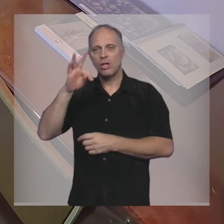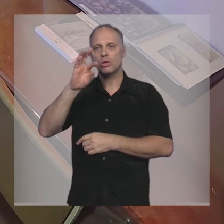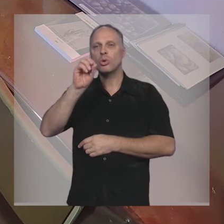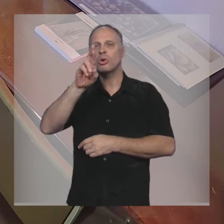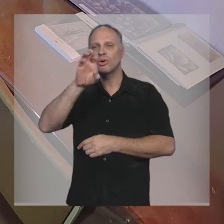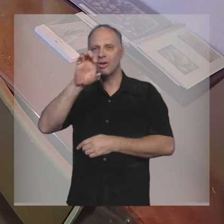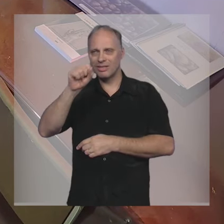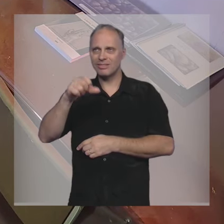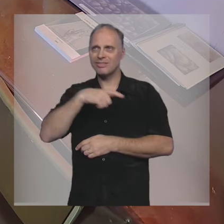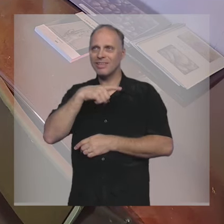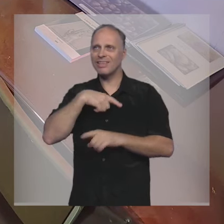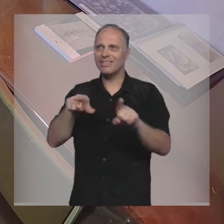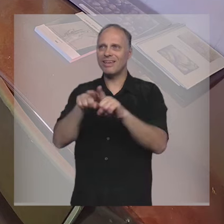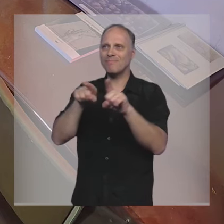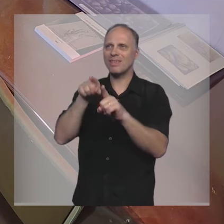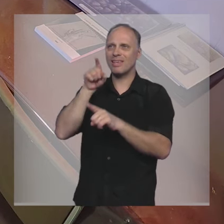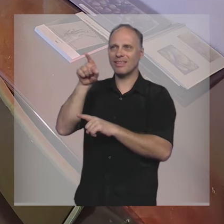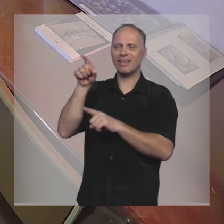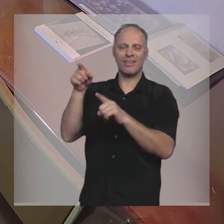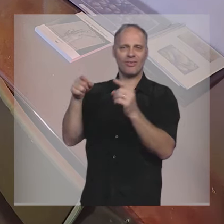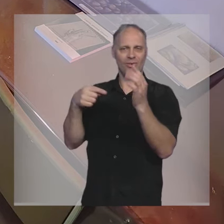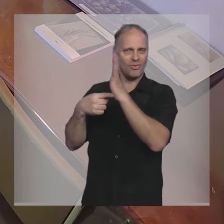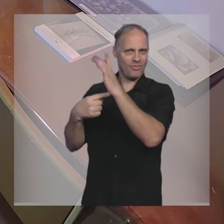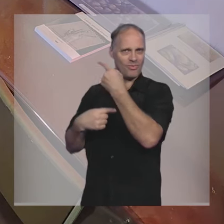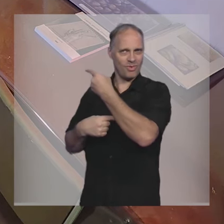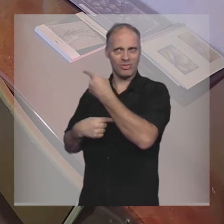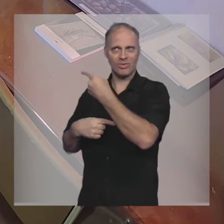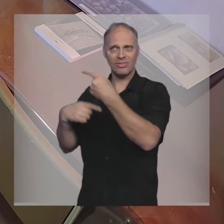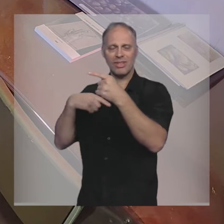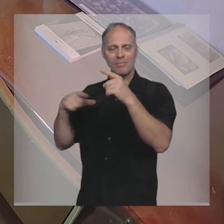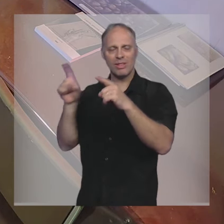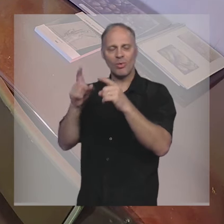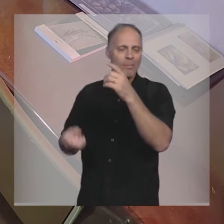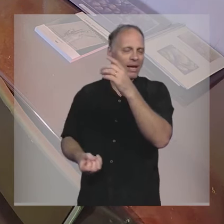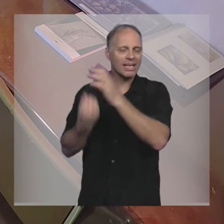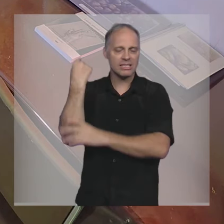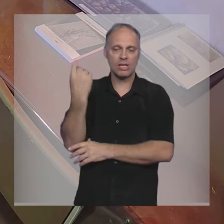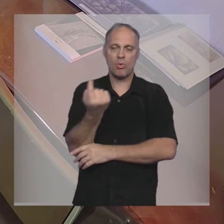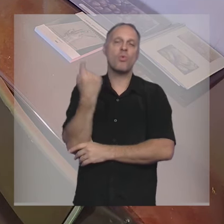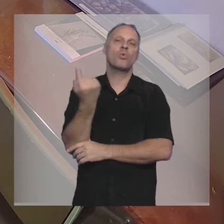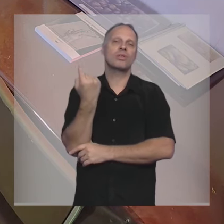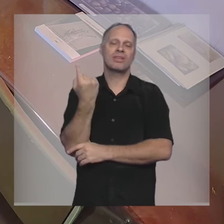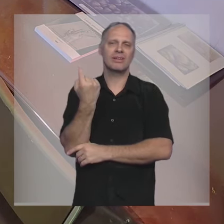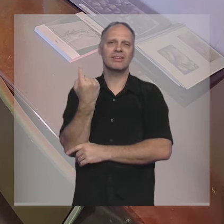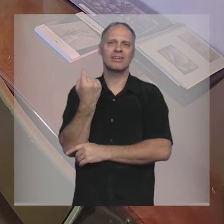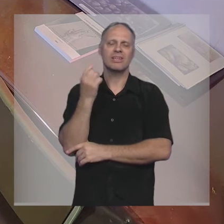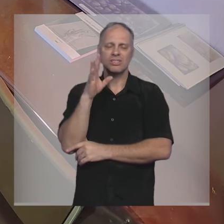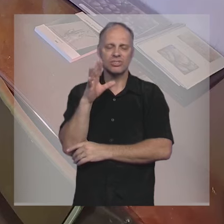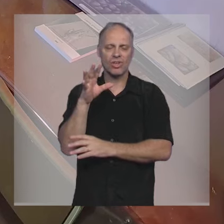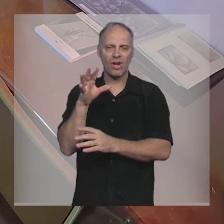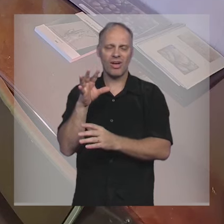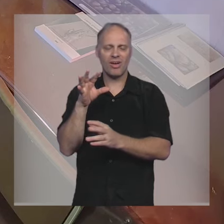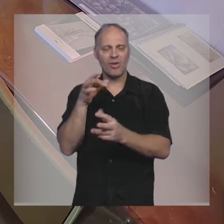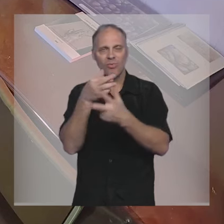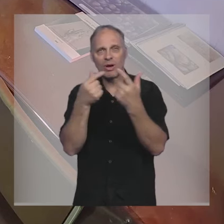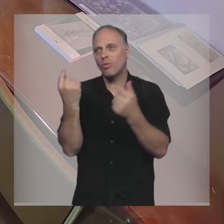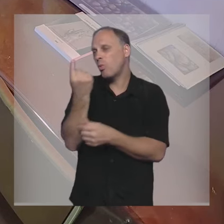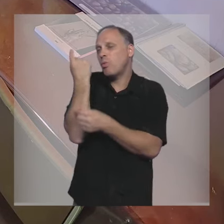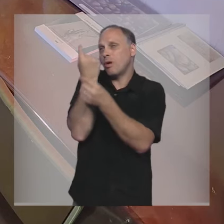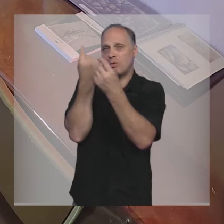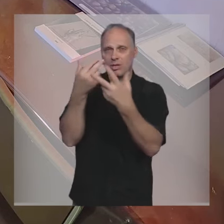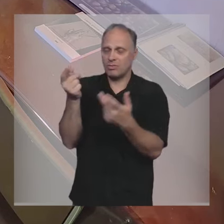aqui existe a criação junto, mas não é uma criação única, não é só criação, uma coisa